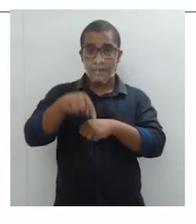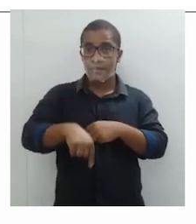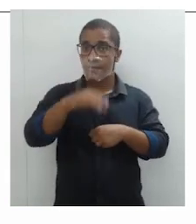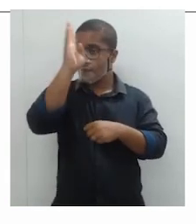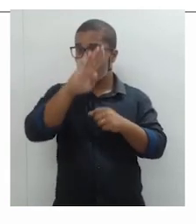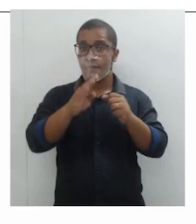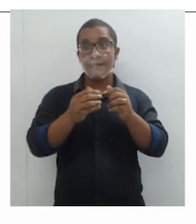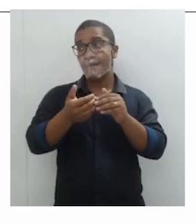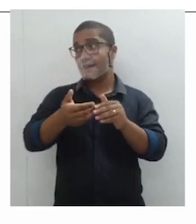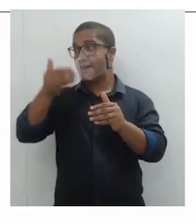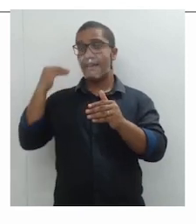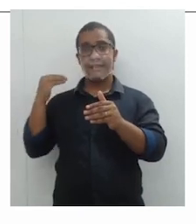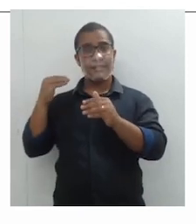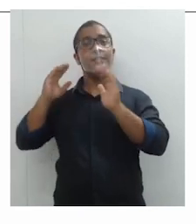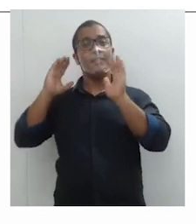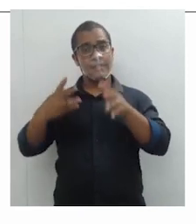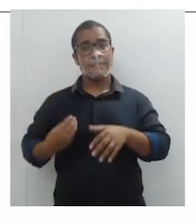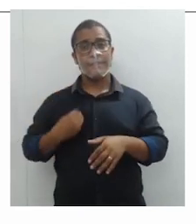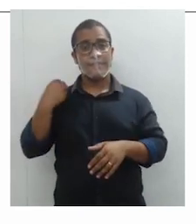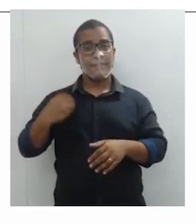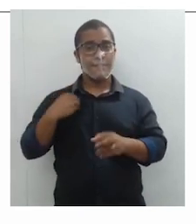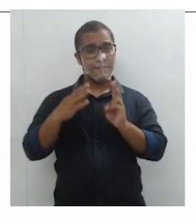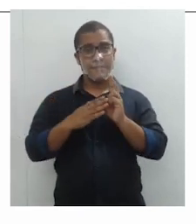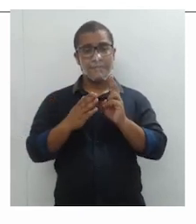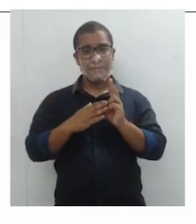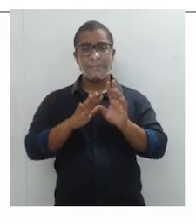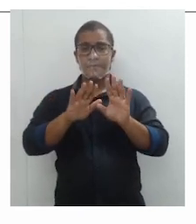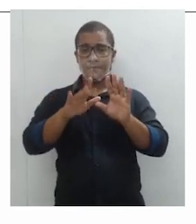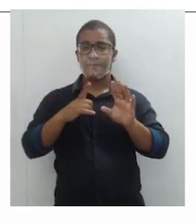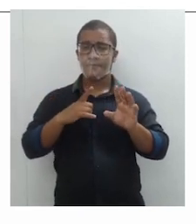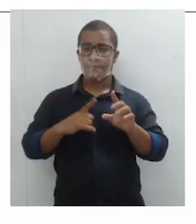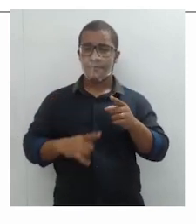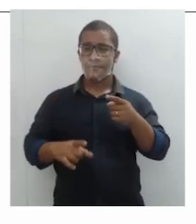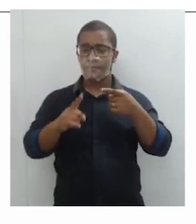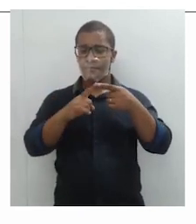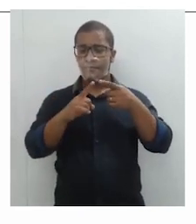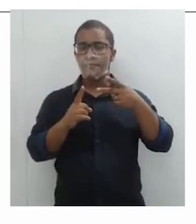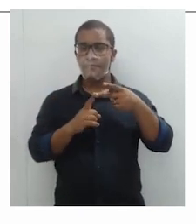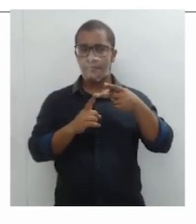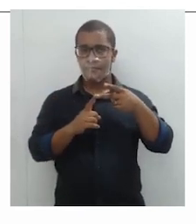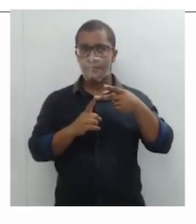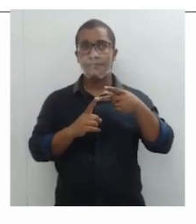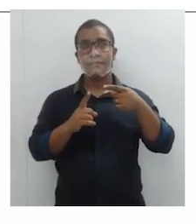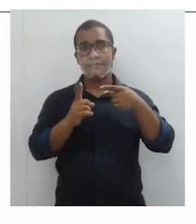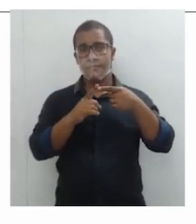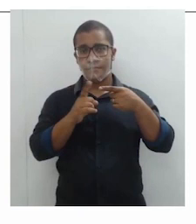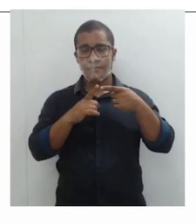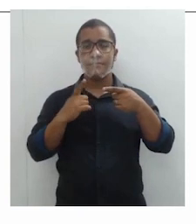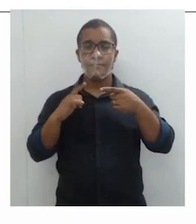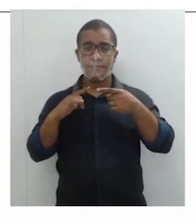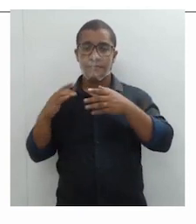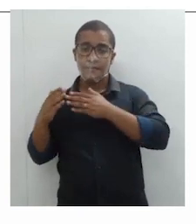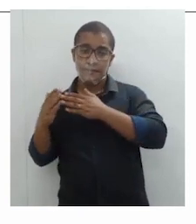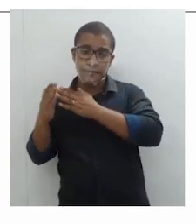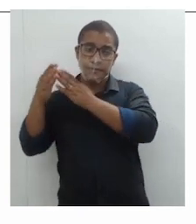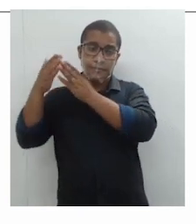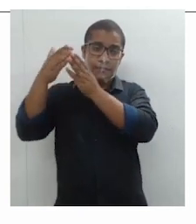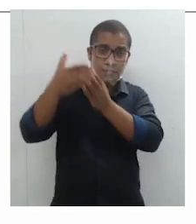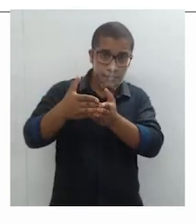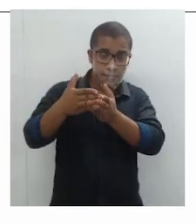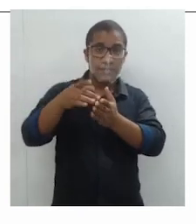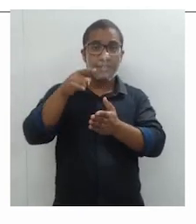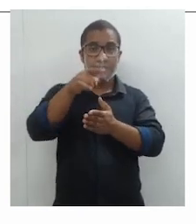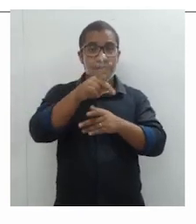adiante aqui trago para vocês ainda na tela a seguinte informação desde a colonização os povos indígenas